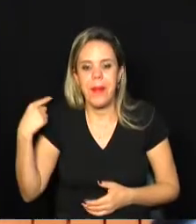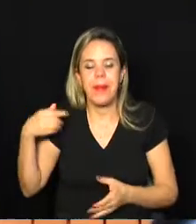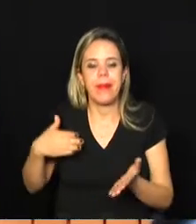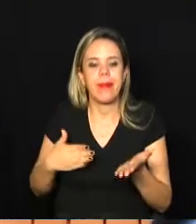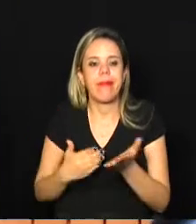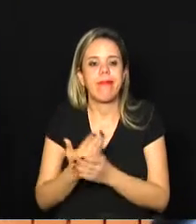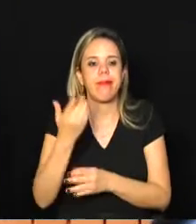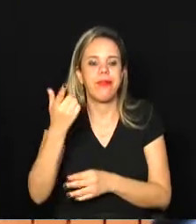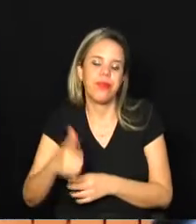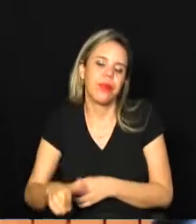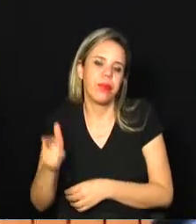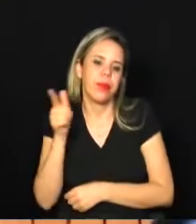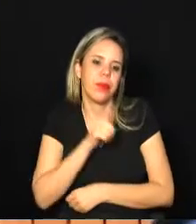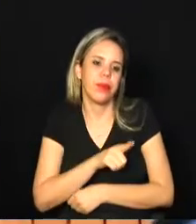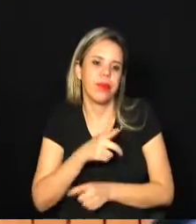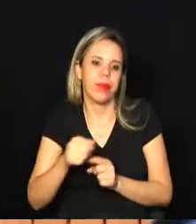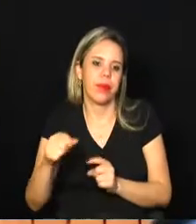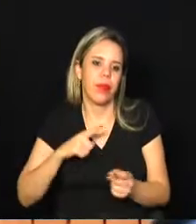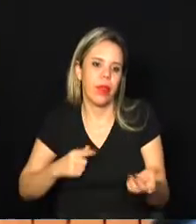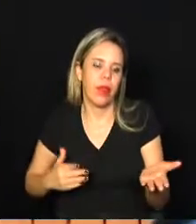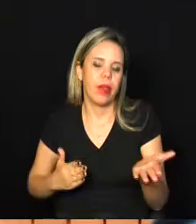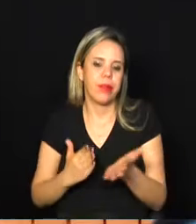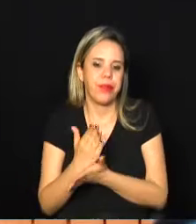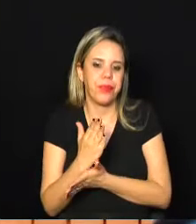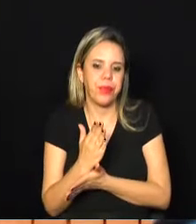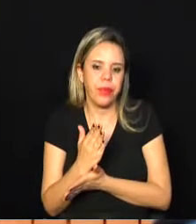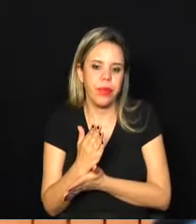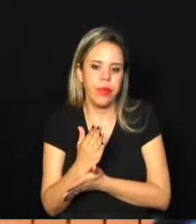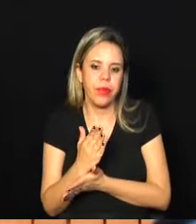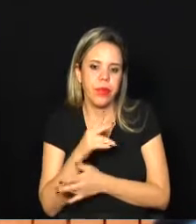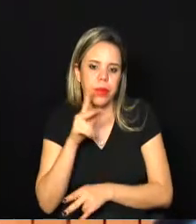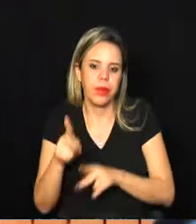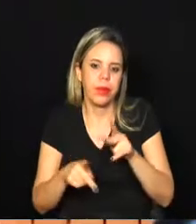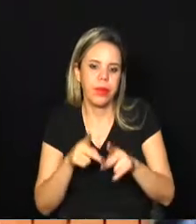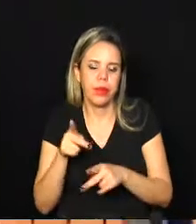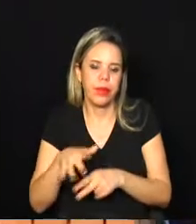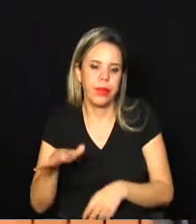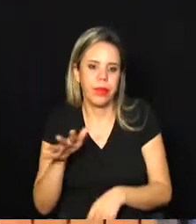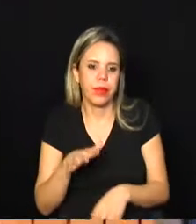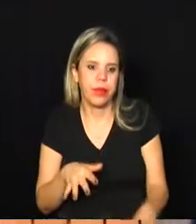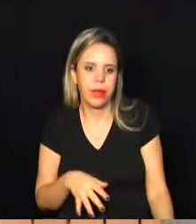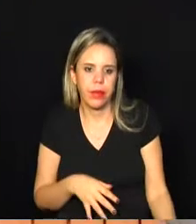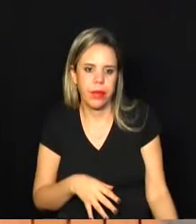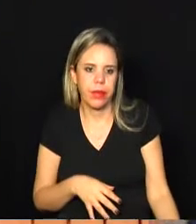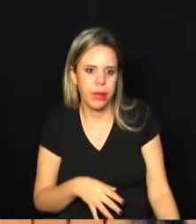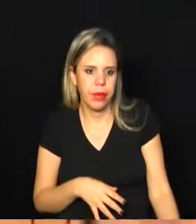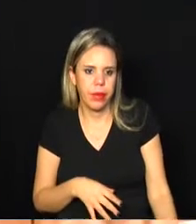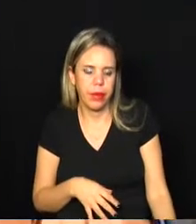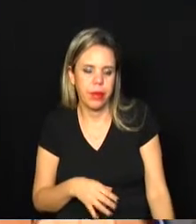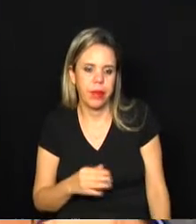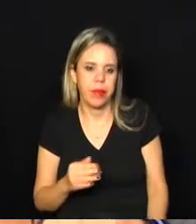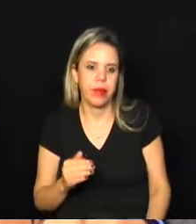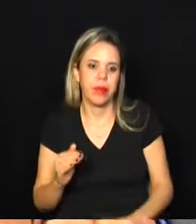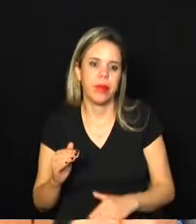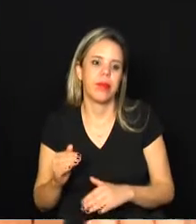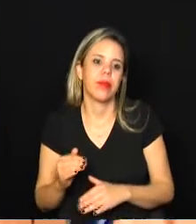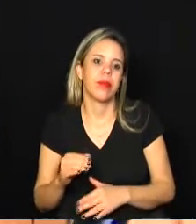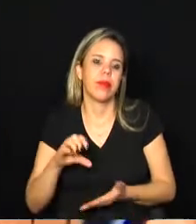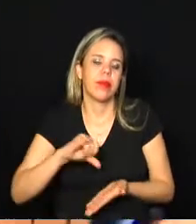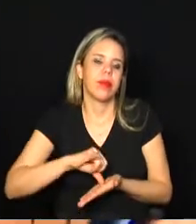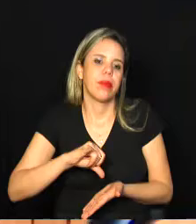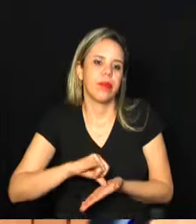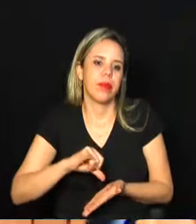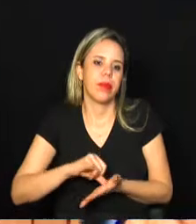eleito reeleito ou seja teve aprovação O Popular e sobremaneira na região